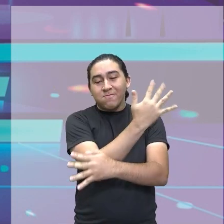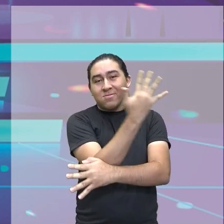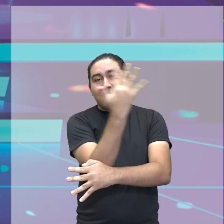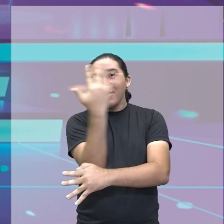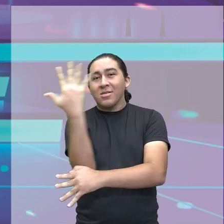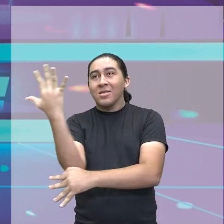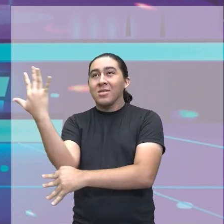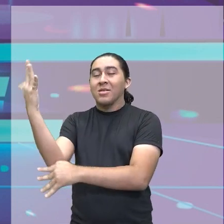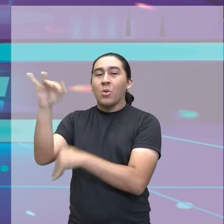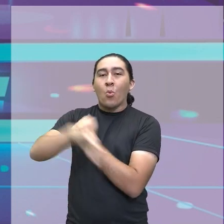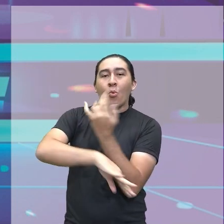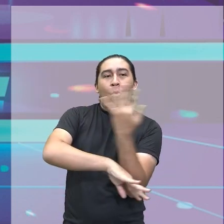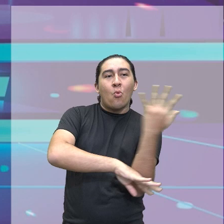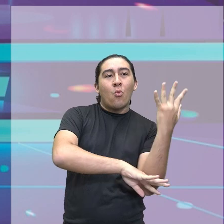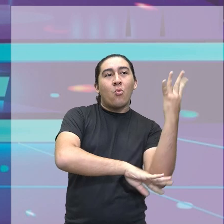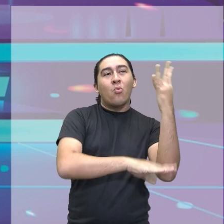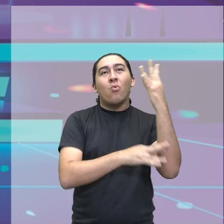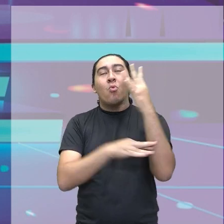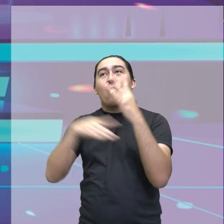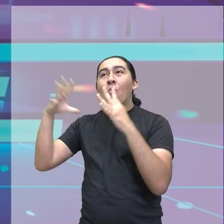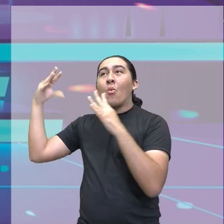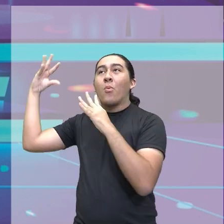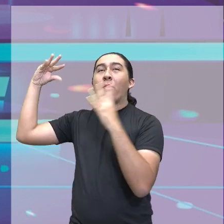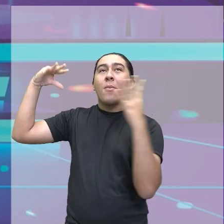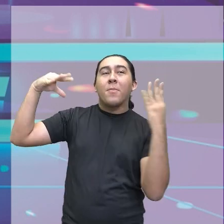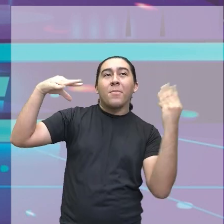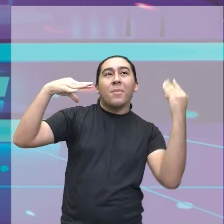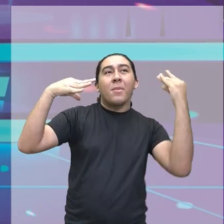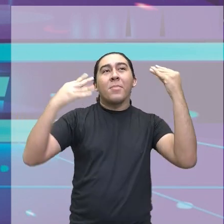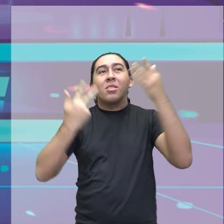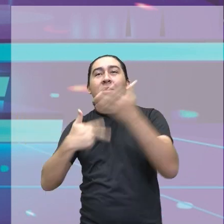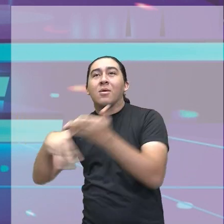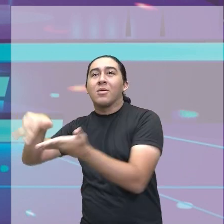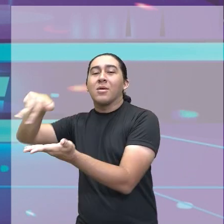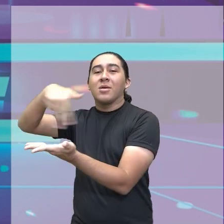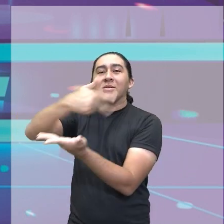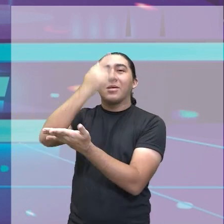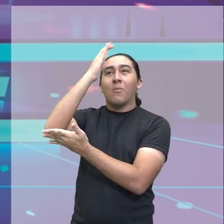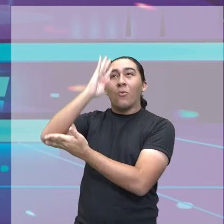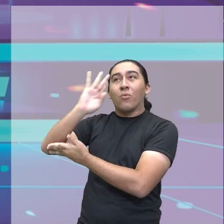onde os sons da floresta nos levam a uma dança,